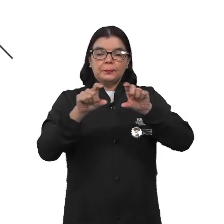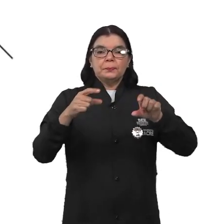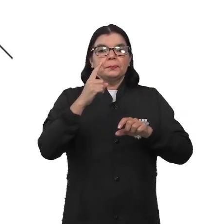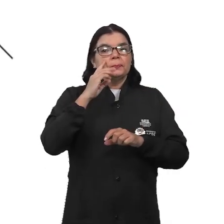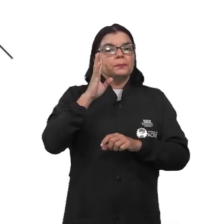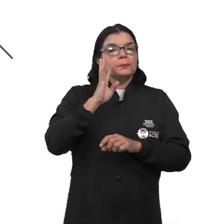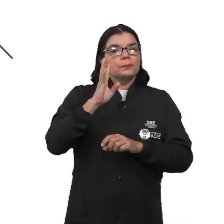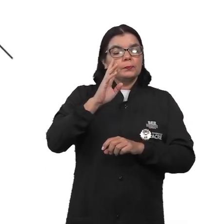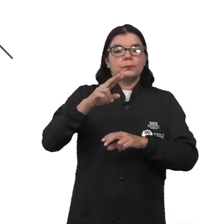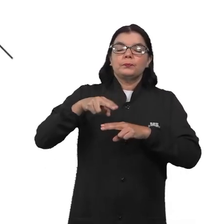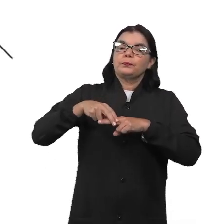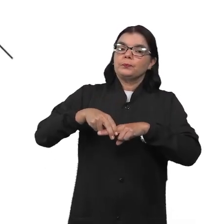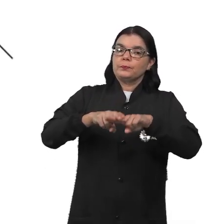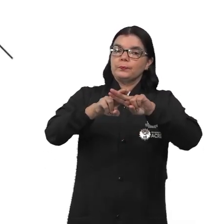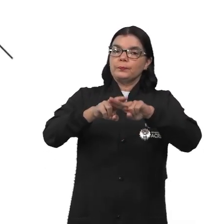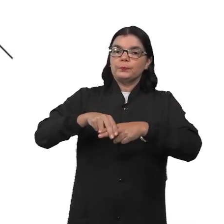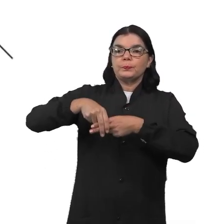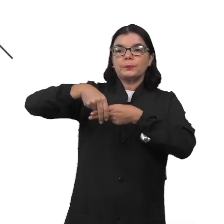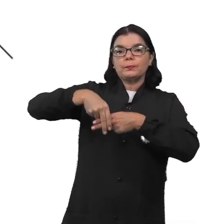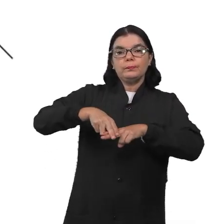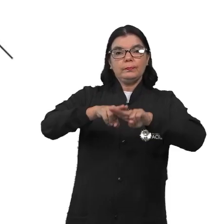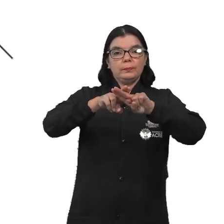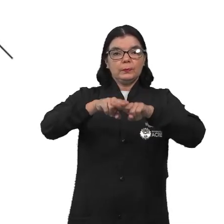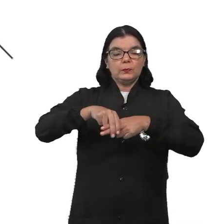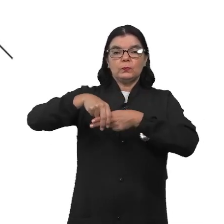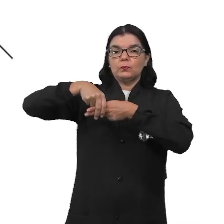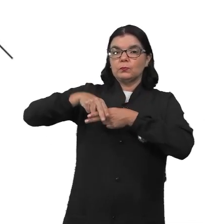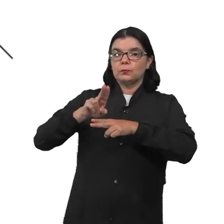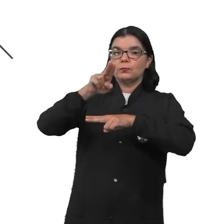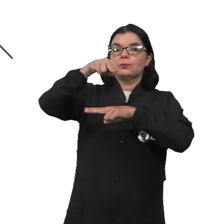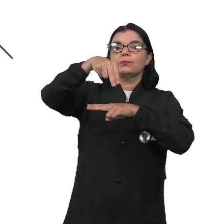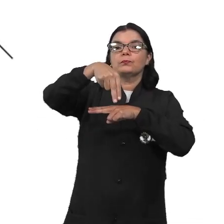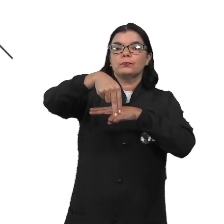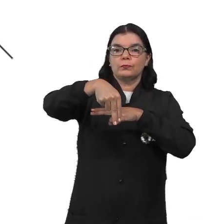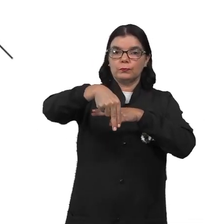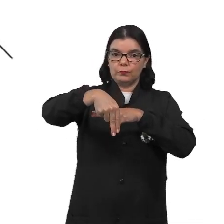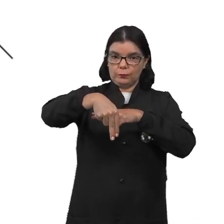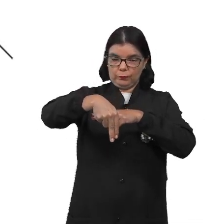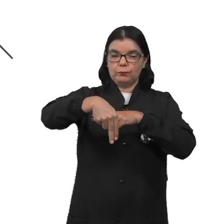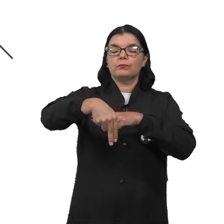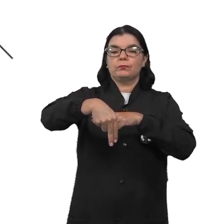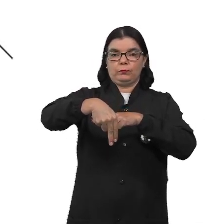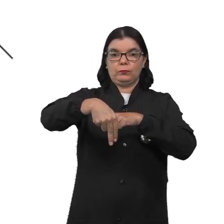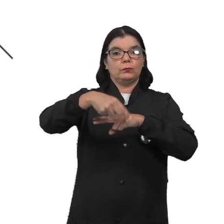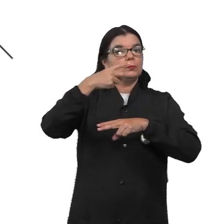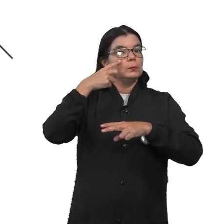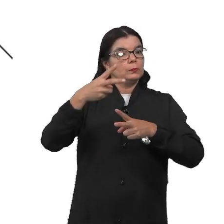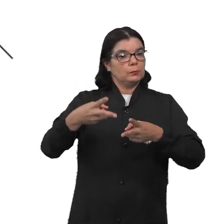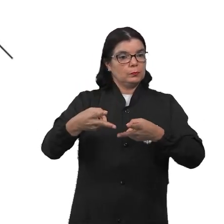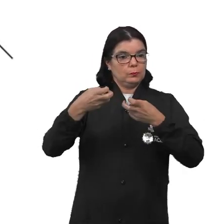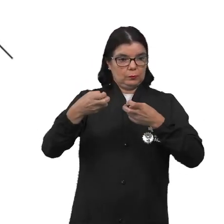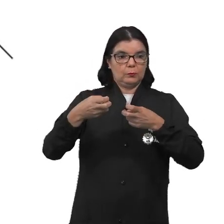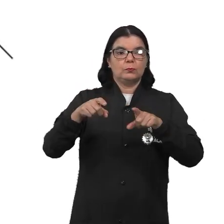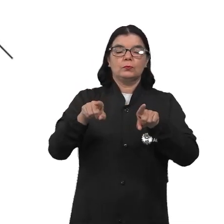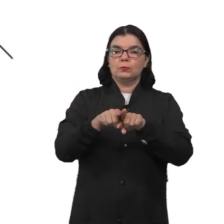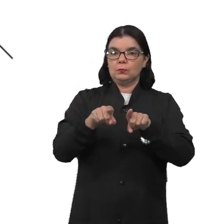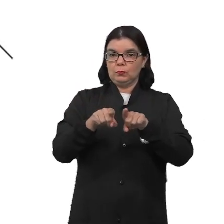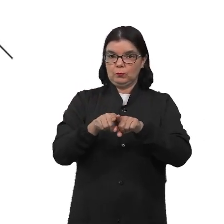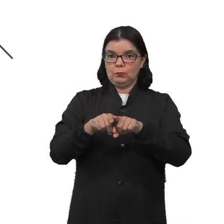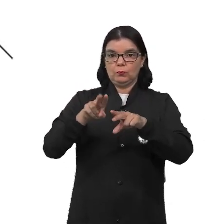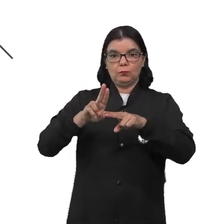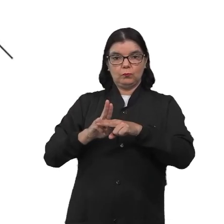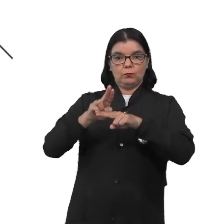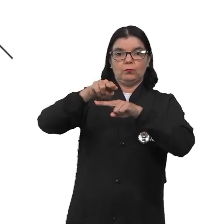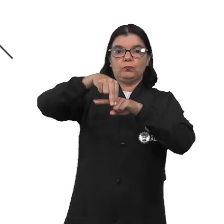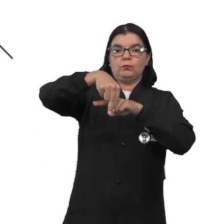legal, ele está balançando aqui e aí ele pula do balanço. Perceba que no momento da queda, ó como ele